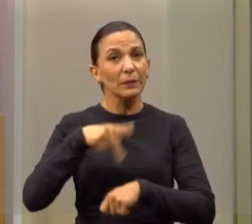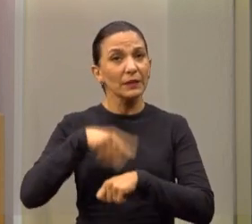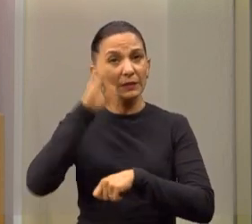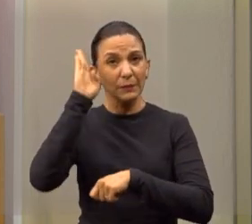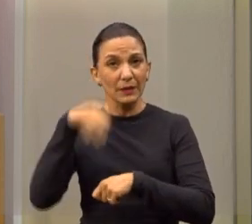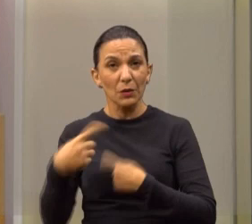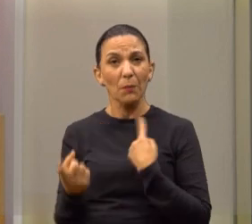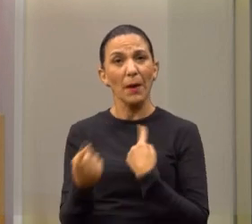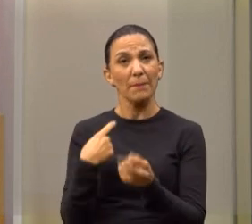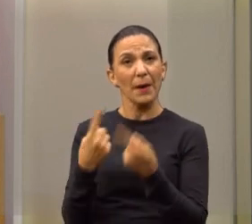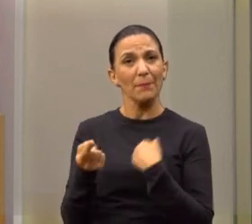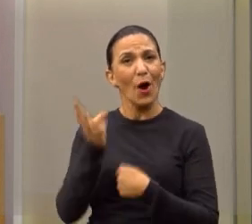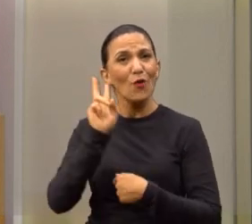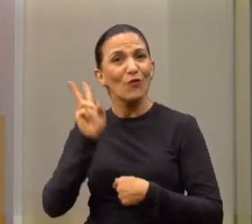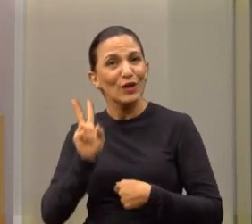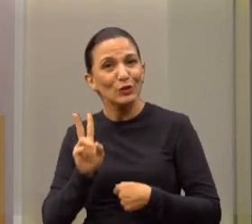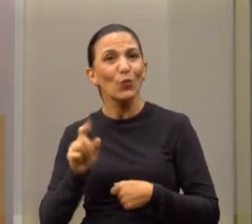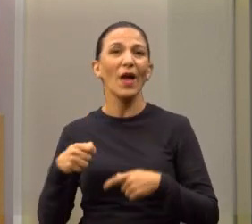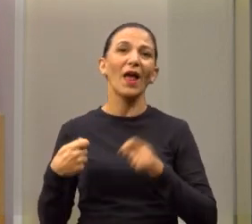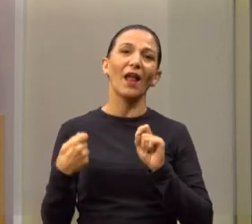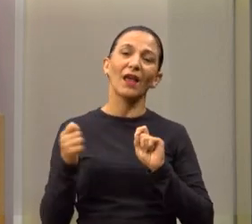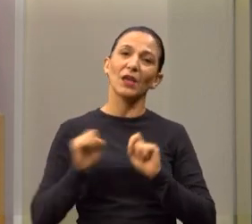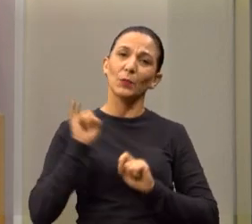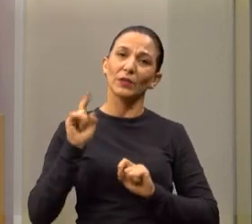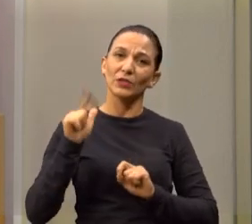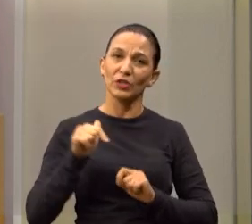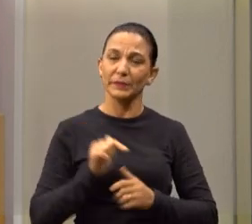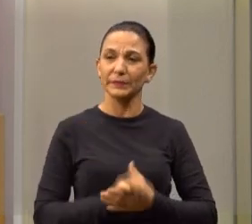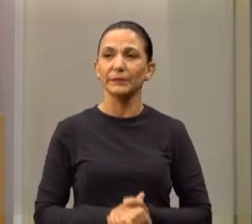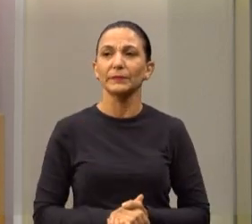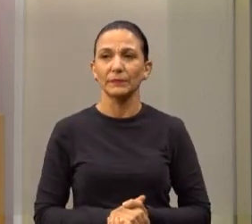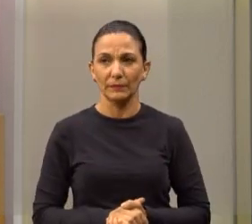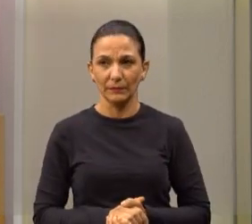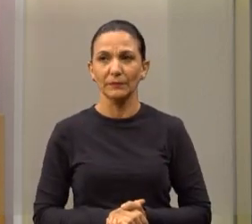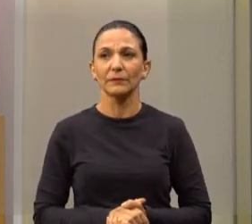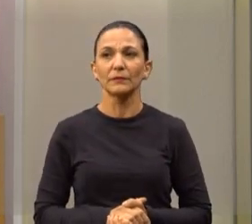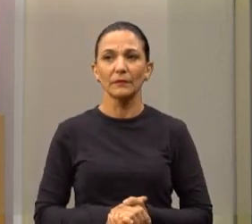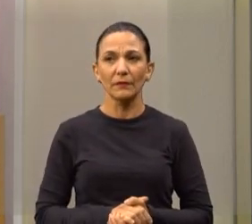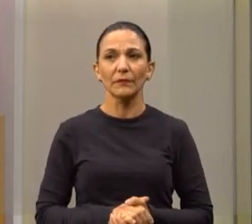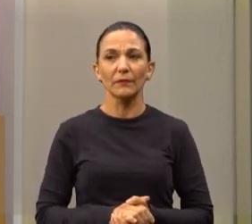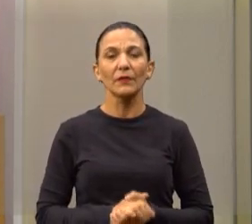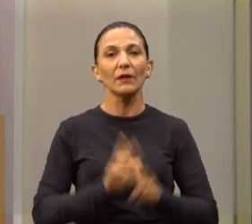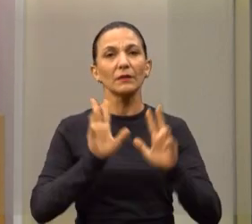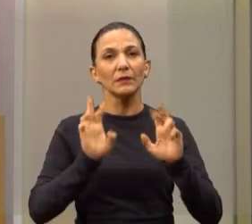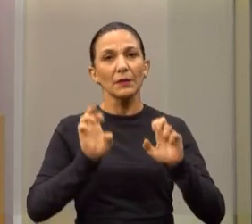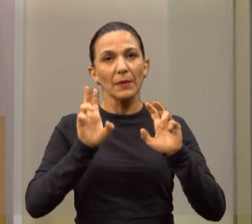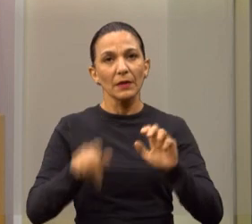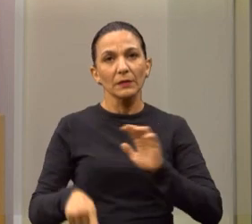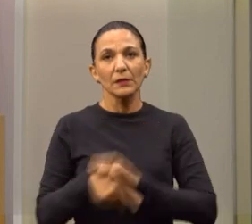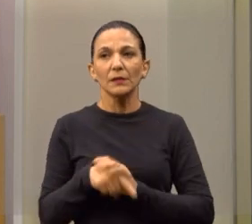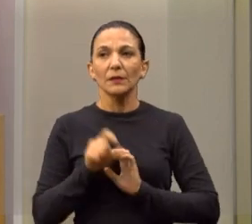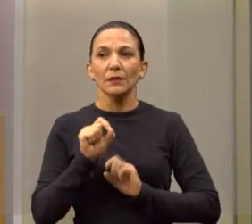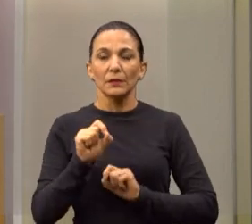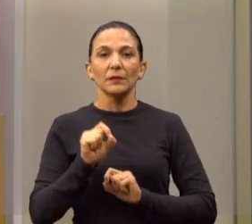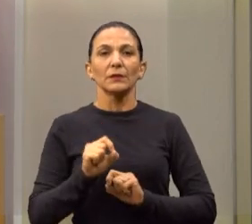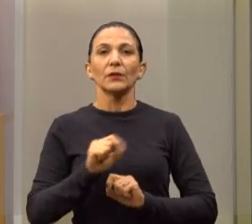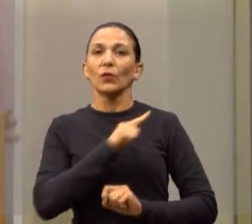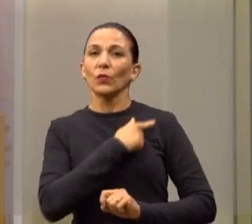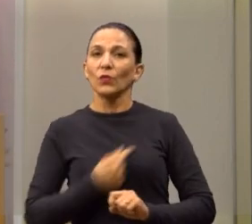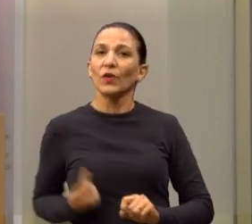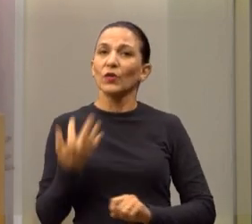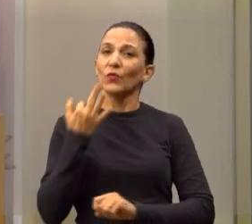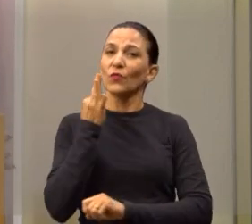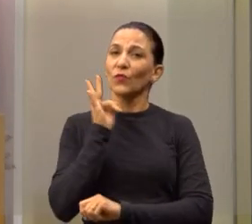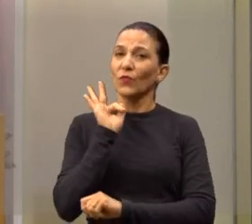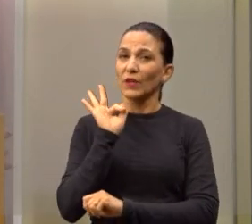esse diálogo com o governo da Venezuela. Quero, em sentido da amplitude, dizendo, enquanto ao governo